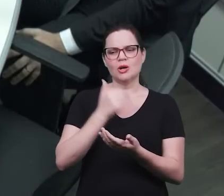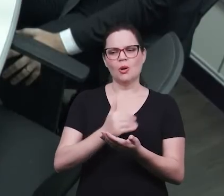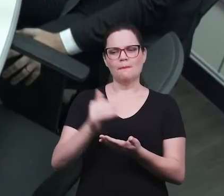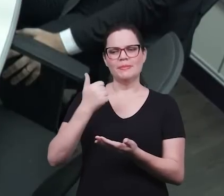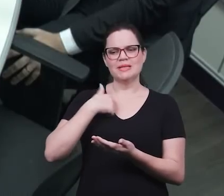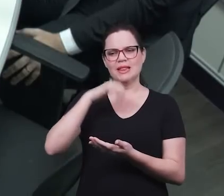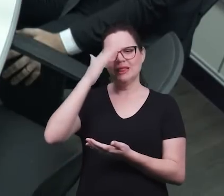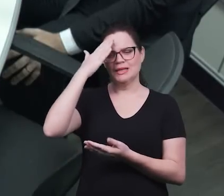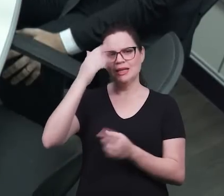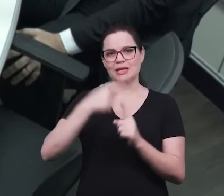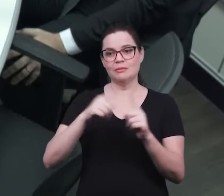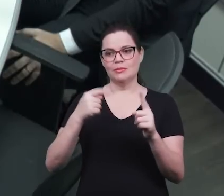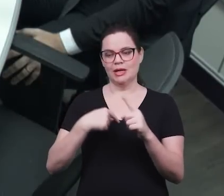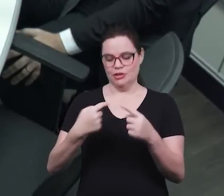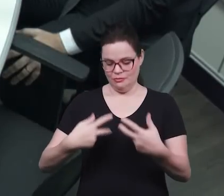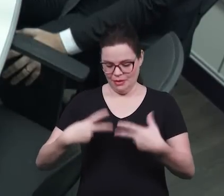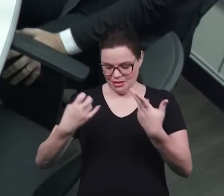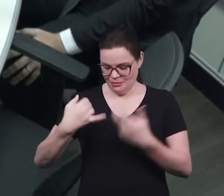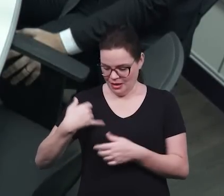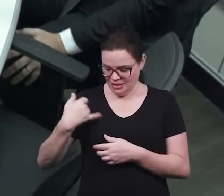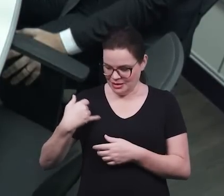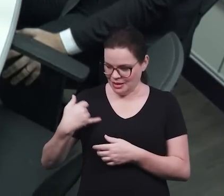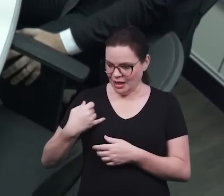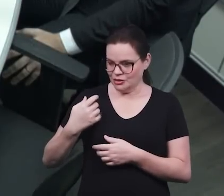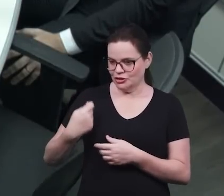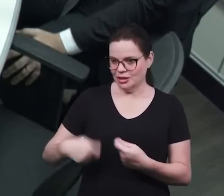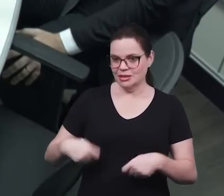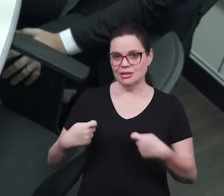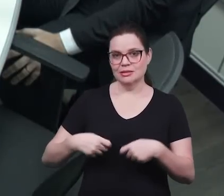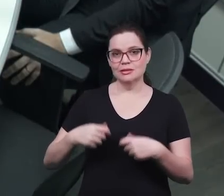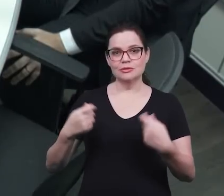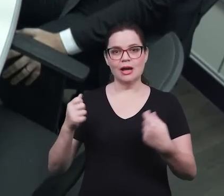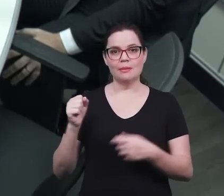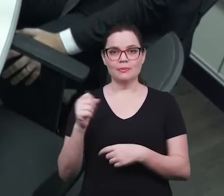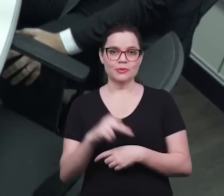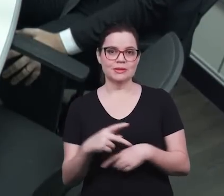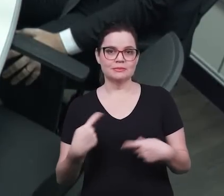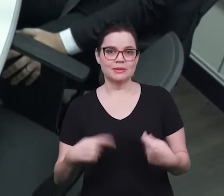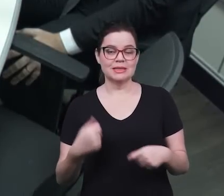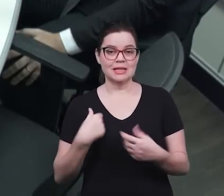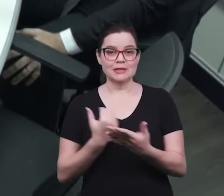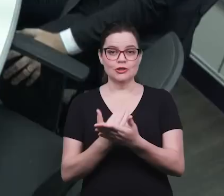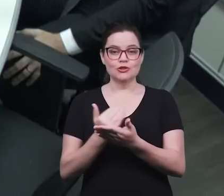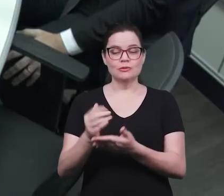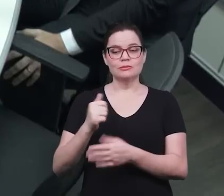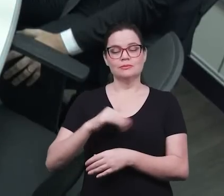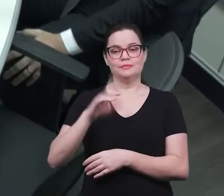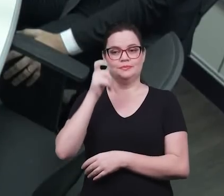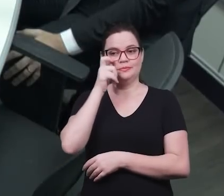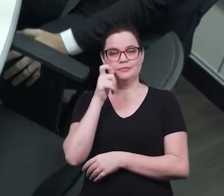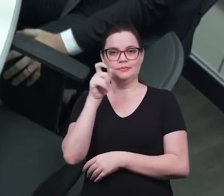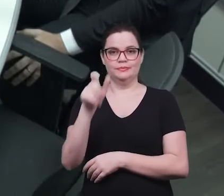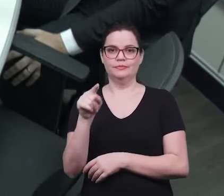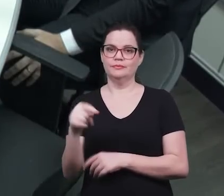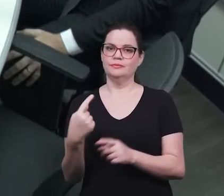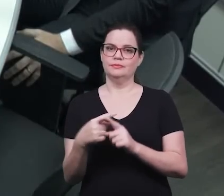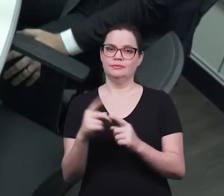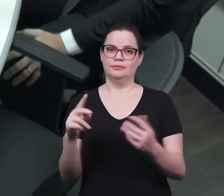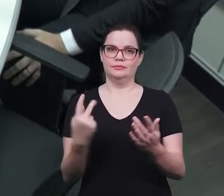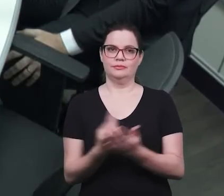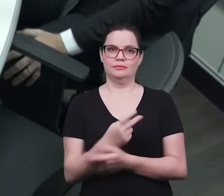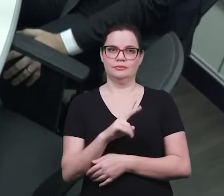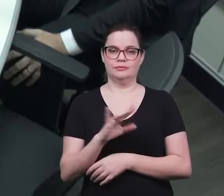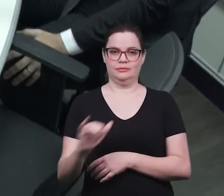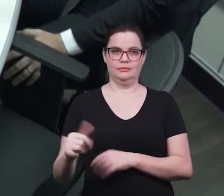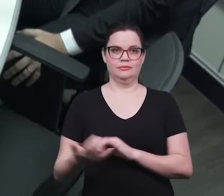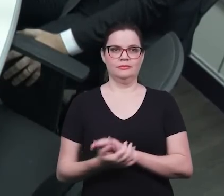Sobretudo por conta de uma necessidade especial, qualquer, algo imprevisto que aconteça na vida ou da